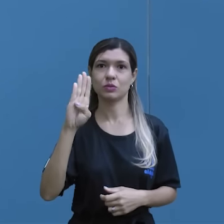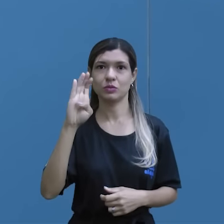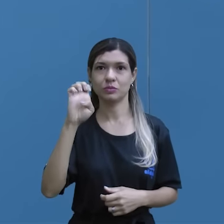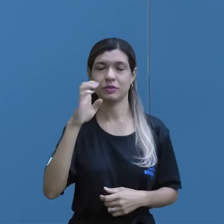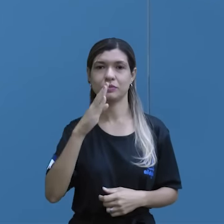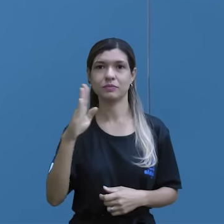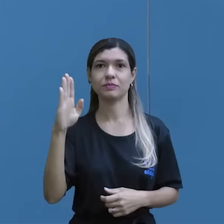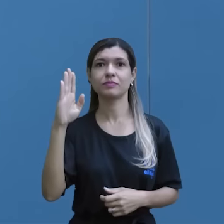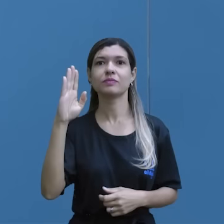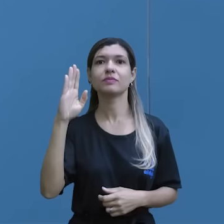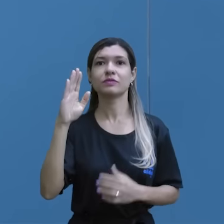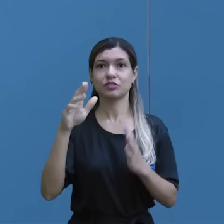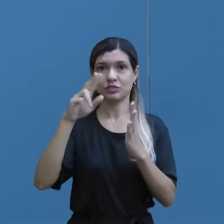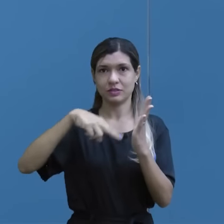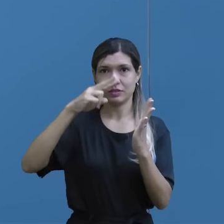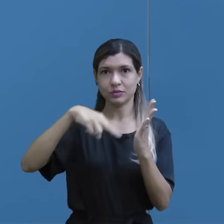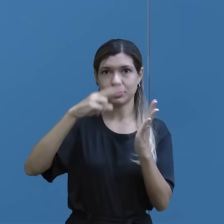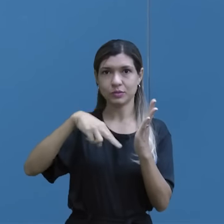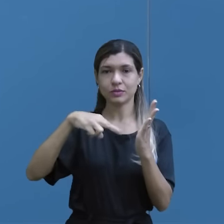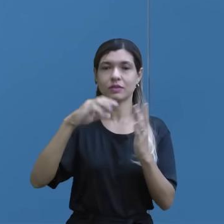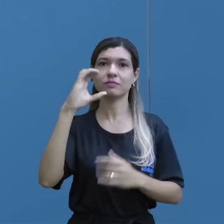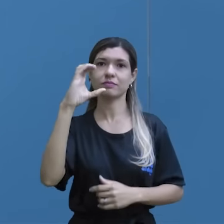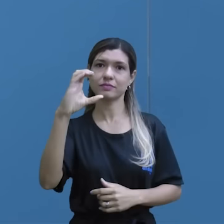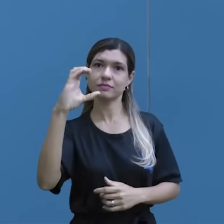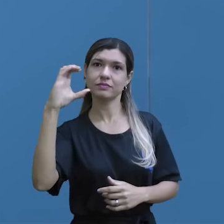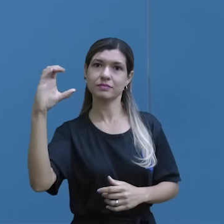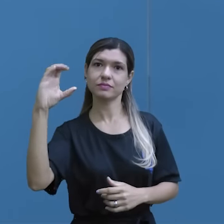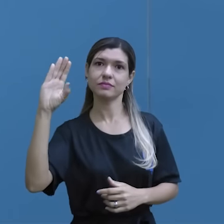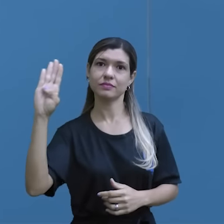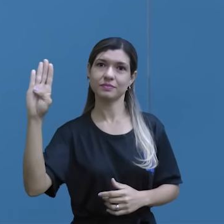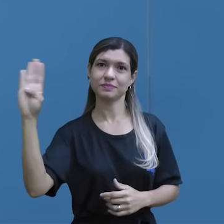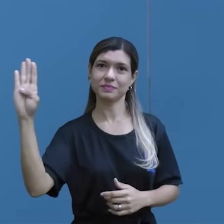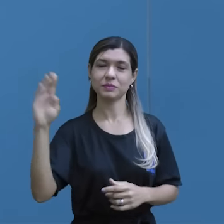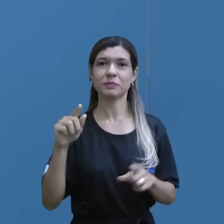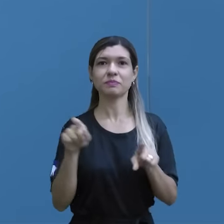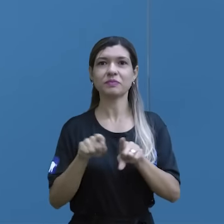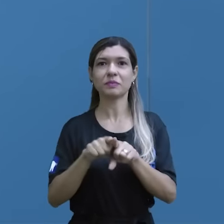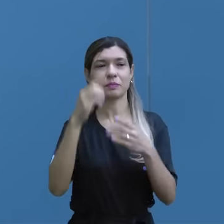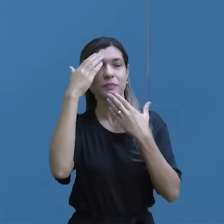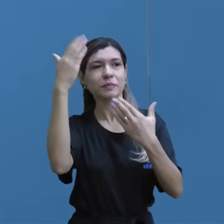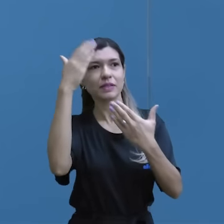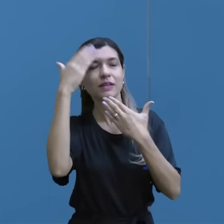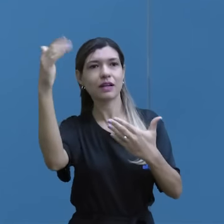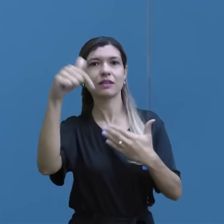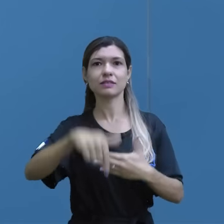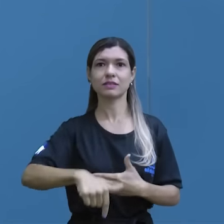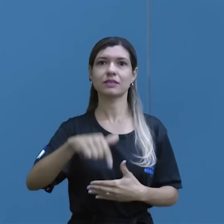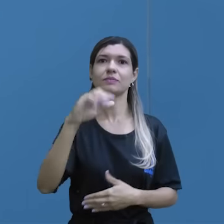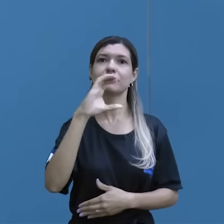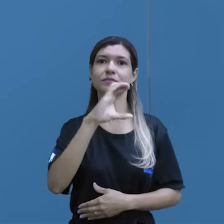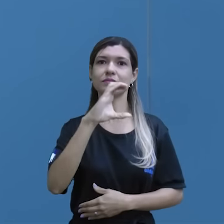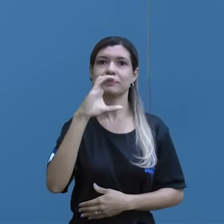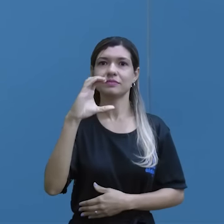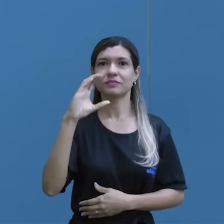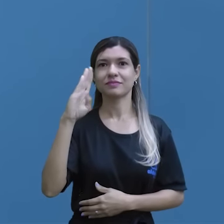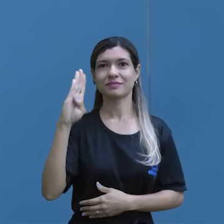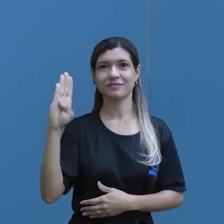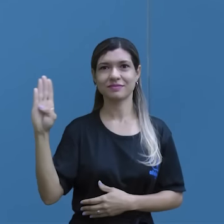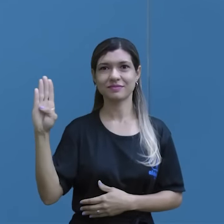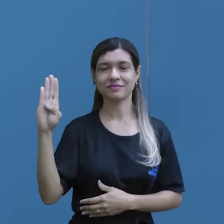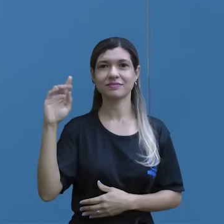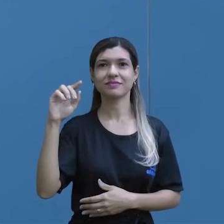CCBB, ao Instituto Estação das Letras e sua equipe, à Crica Pujol e a Espelho d'Água pela coordenação de produção,